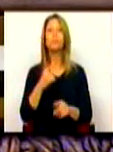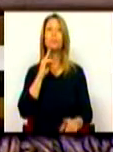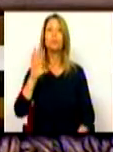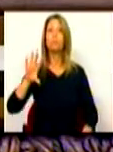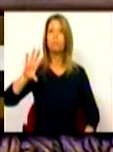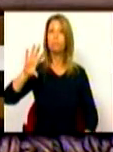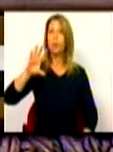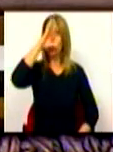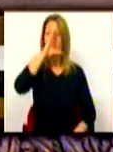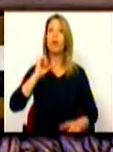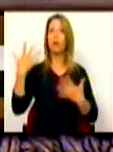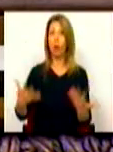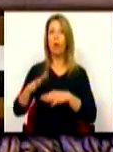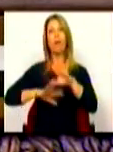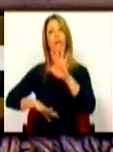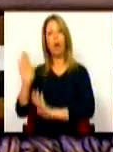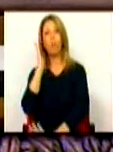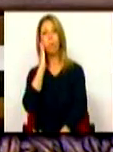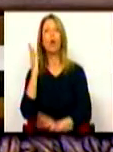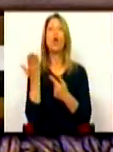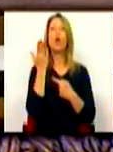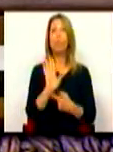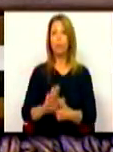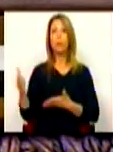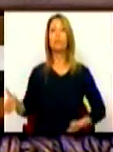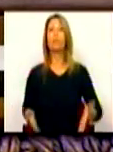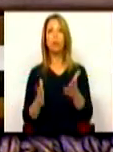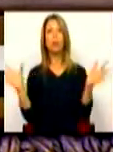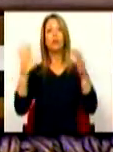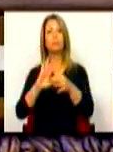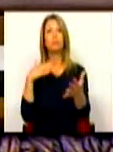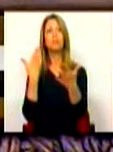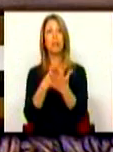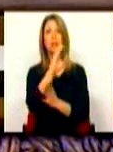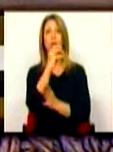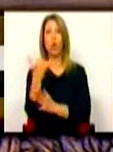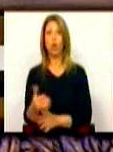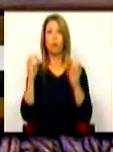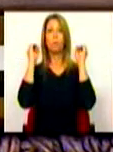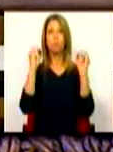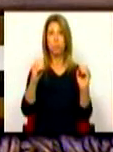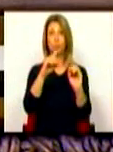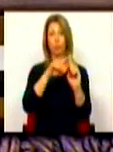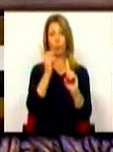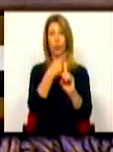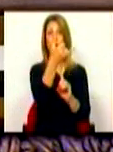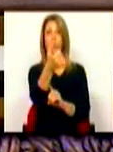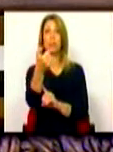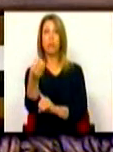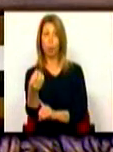fazer, como, por exemplo, construir uma estratégia que nos conduza à neutralidade carbónica em 2050 e